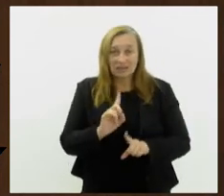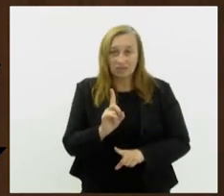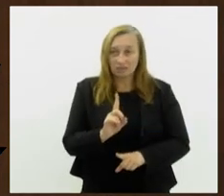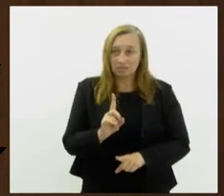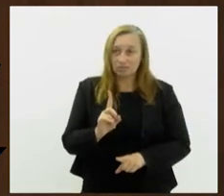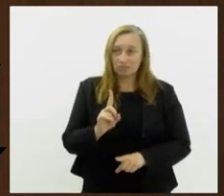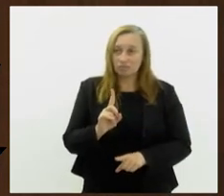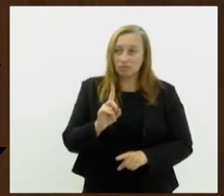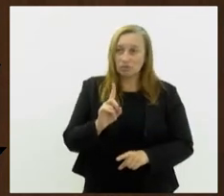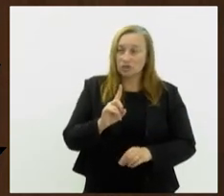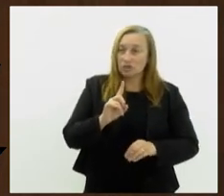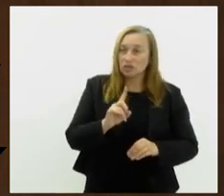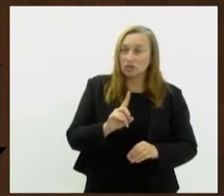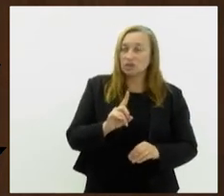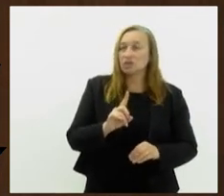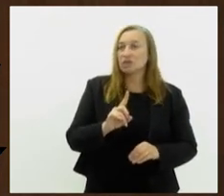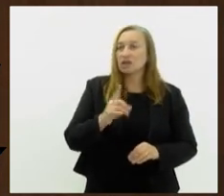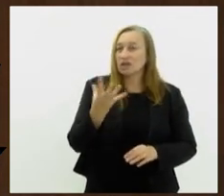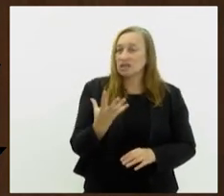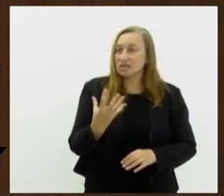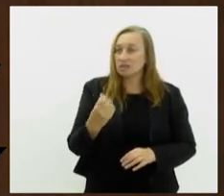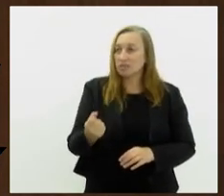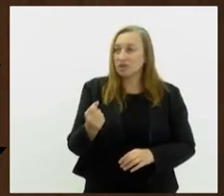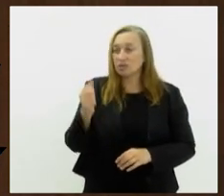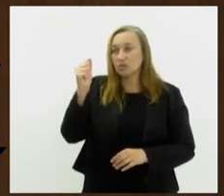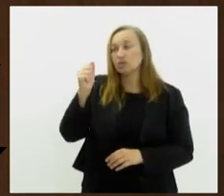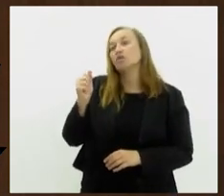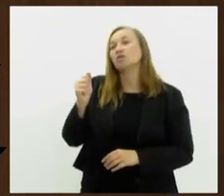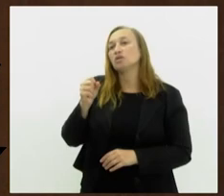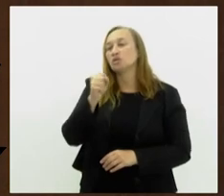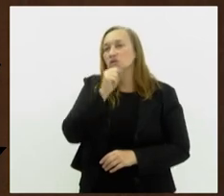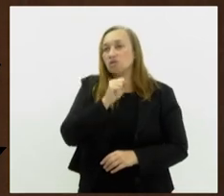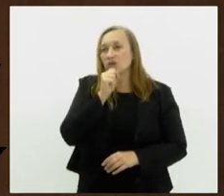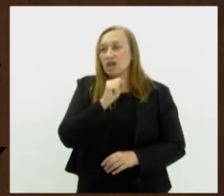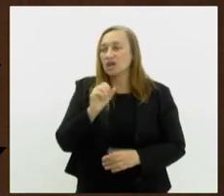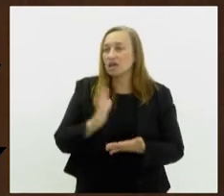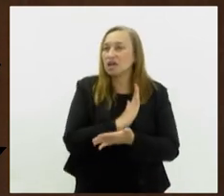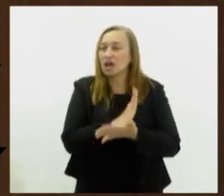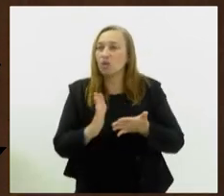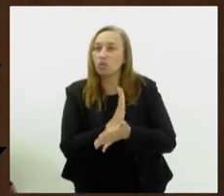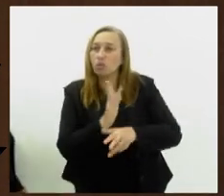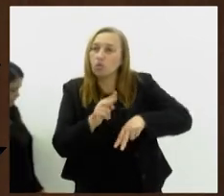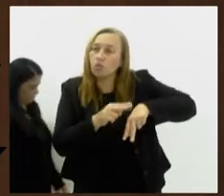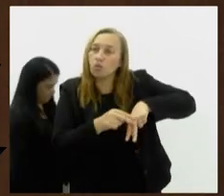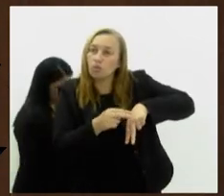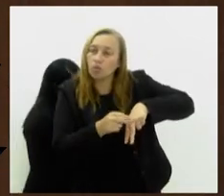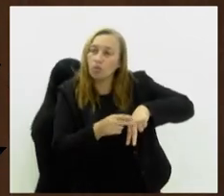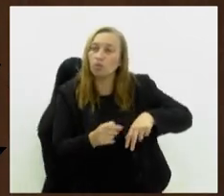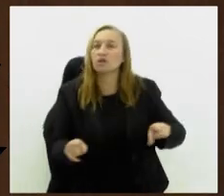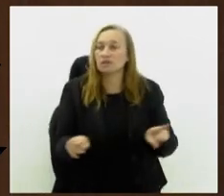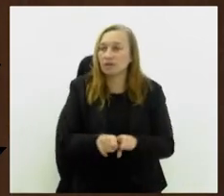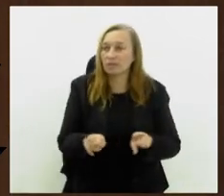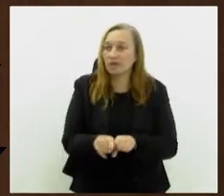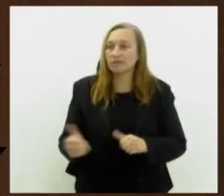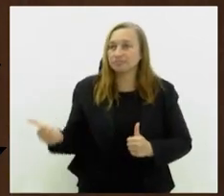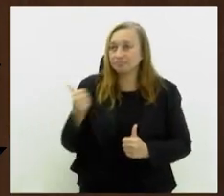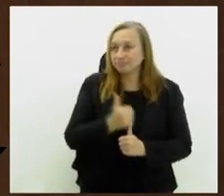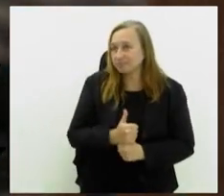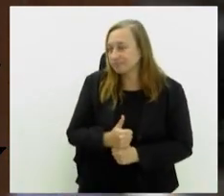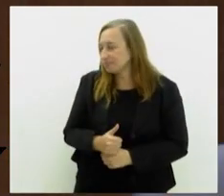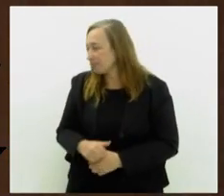alcançado os veteranos e algumas viúvas. E os vitimados também, que é muito importante, que há tempos